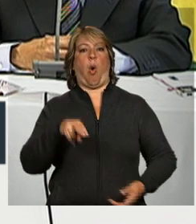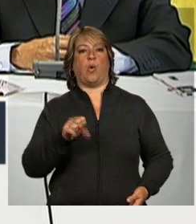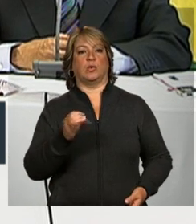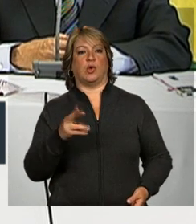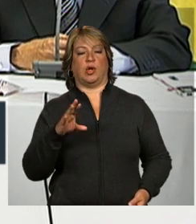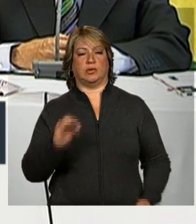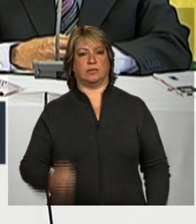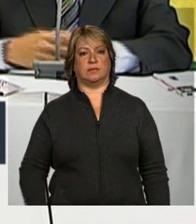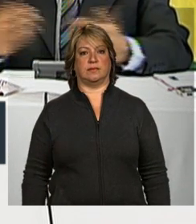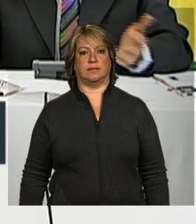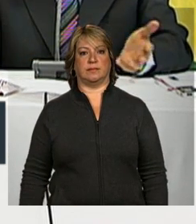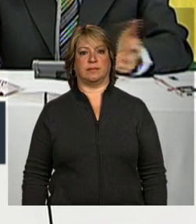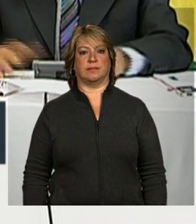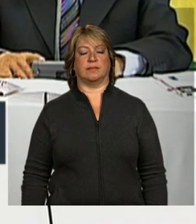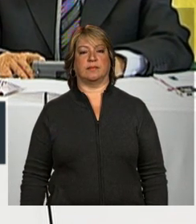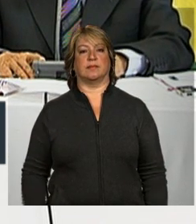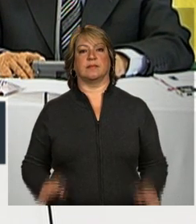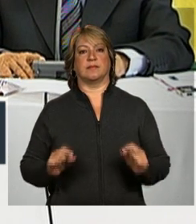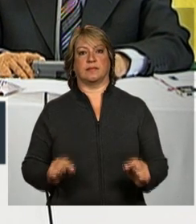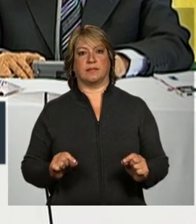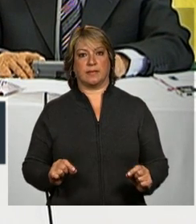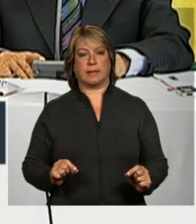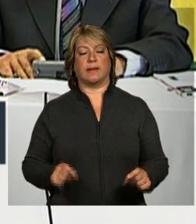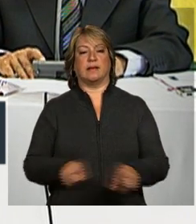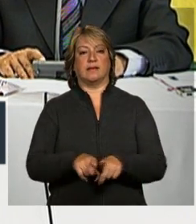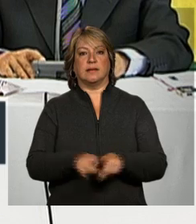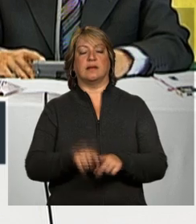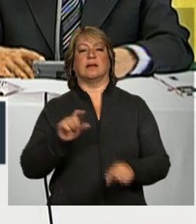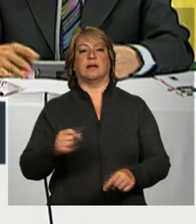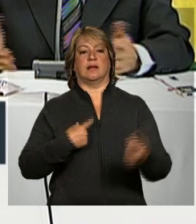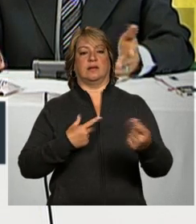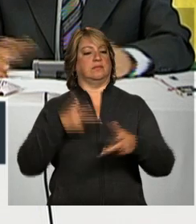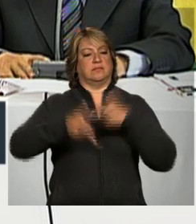fazer hein tanto faz para ferrovias como para